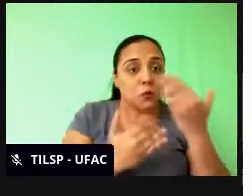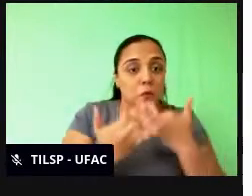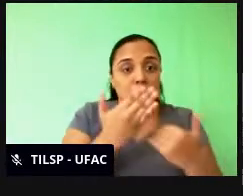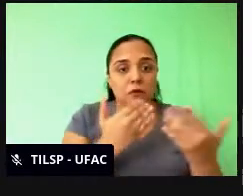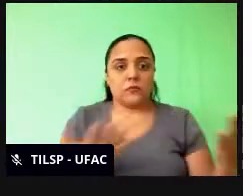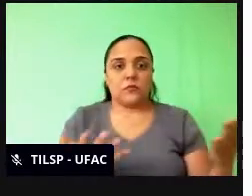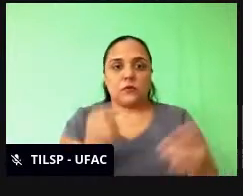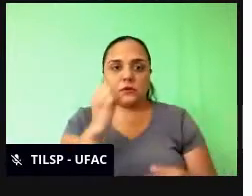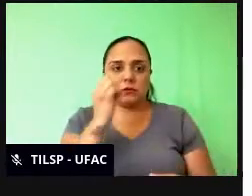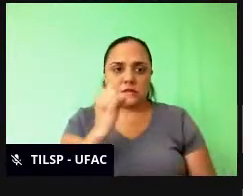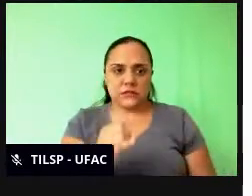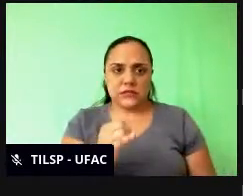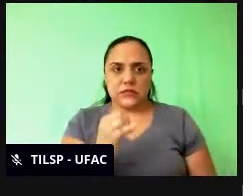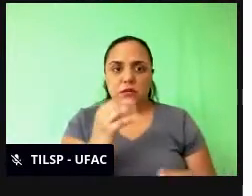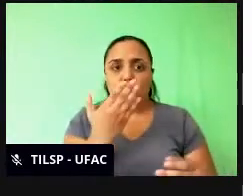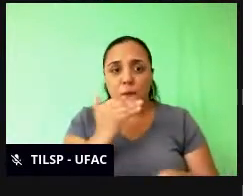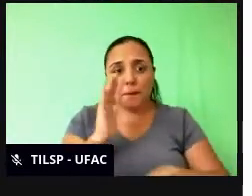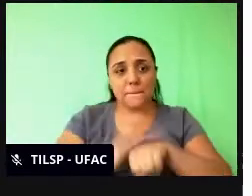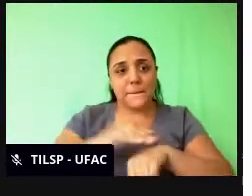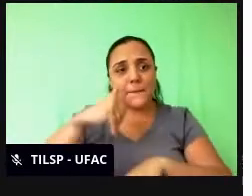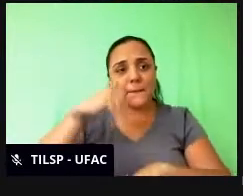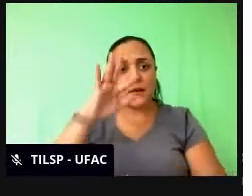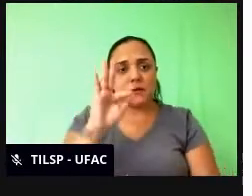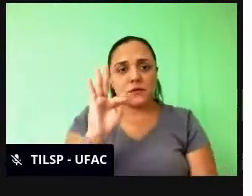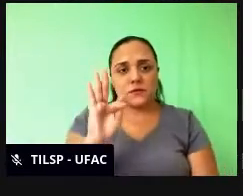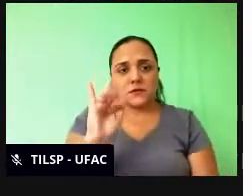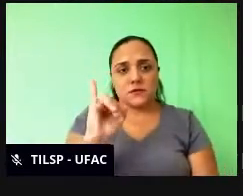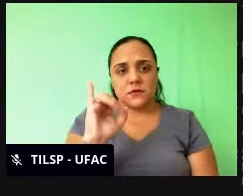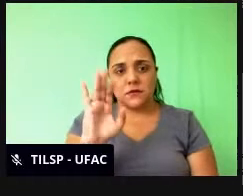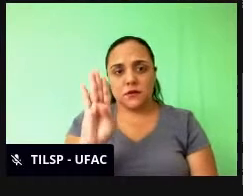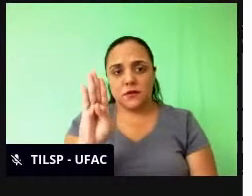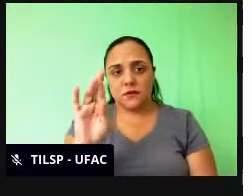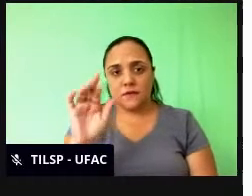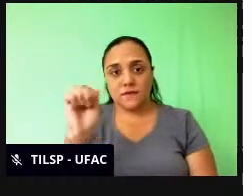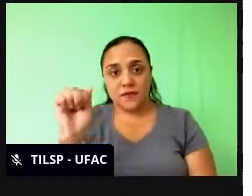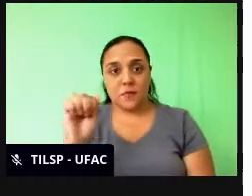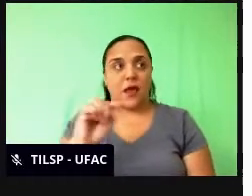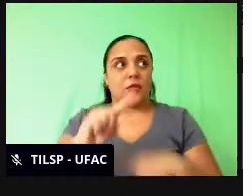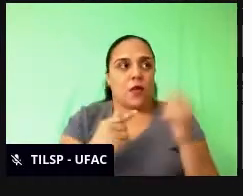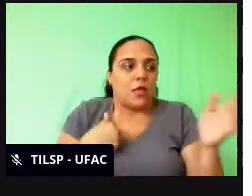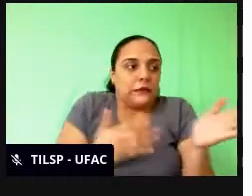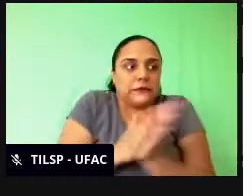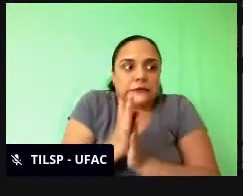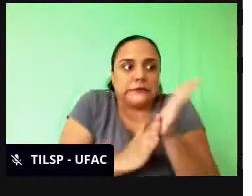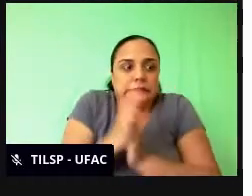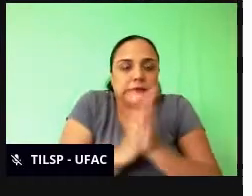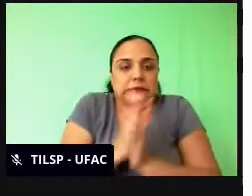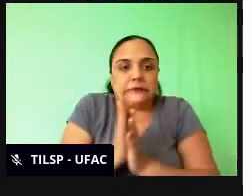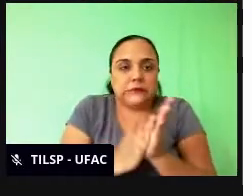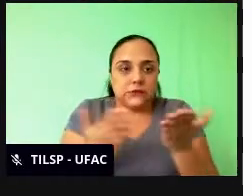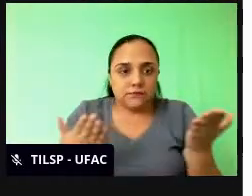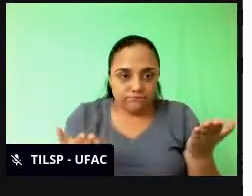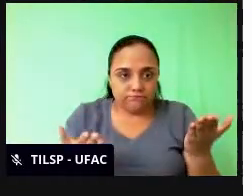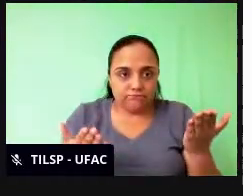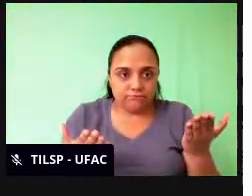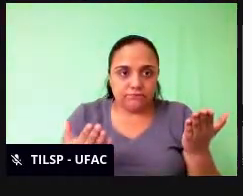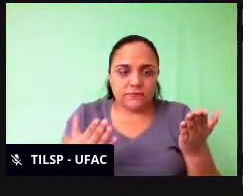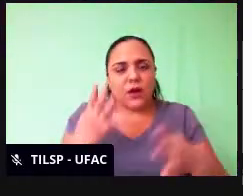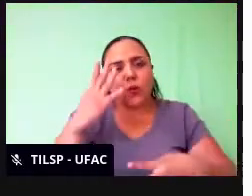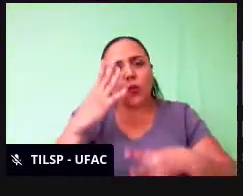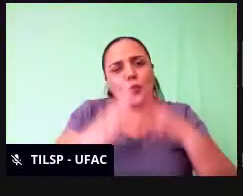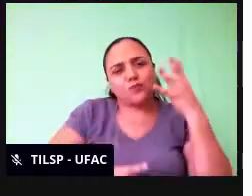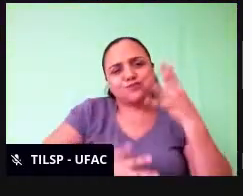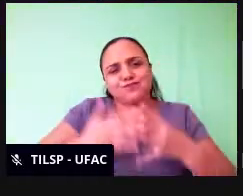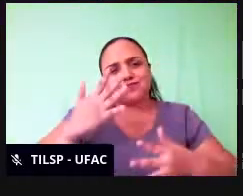consumindo muita fibra, isso contribui para um aumento da saciedade. E, consequentemente, isso